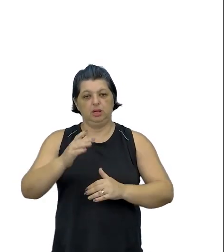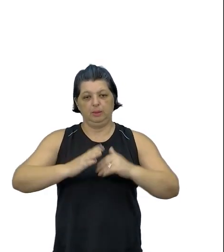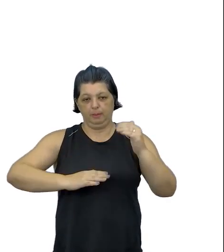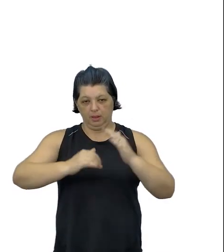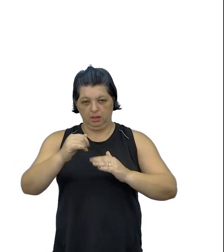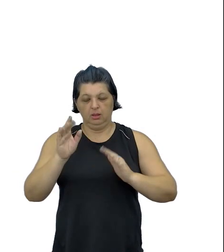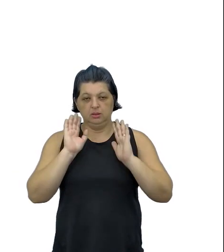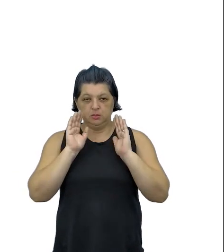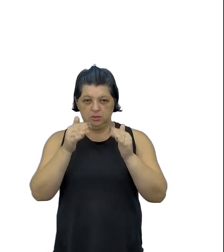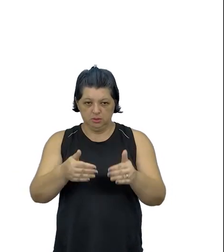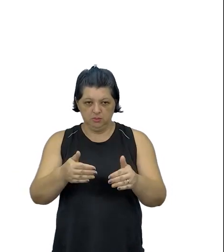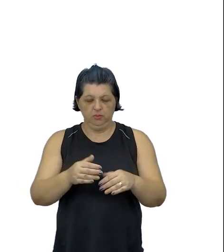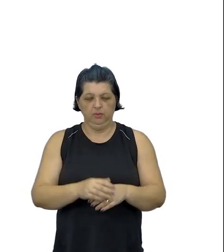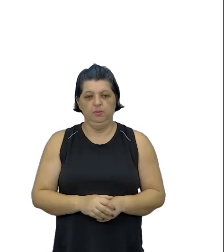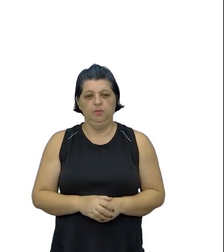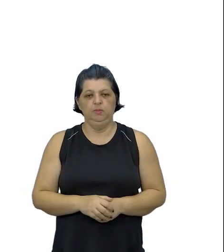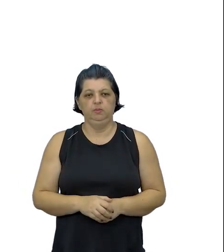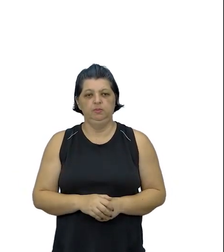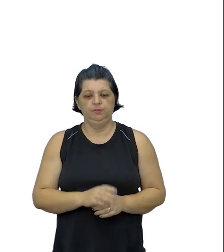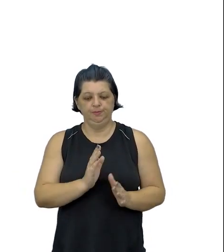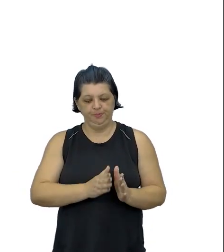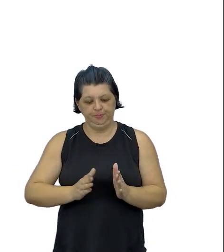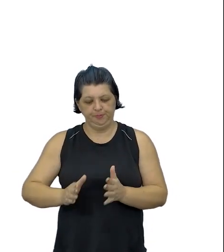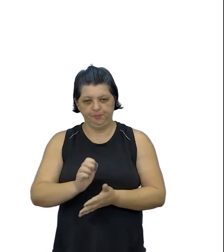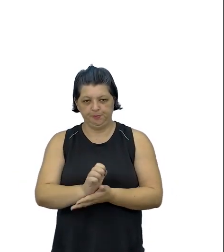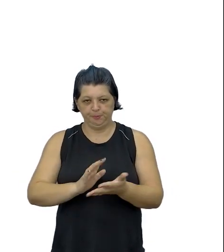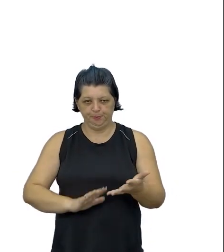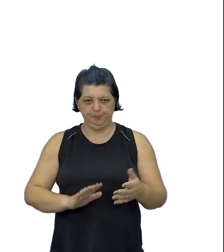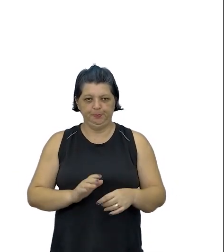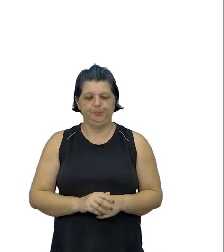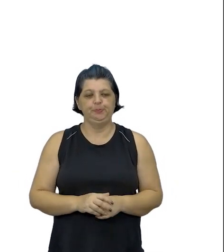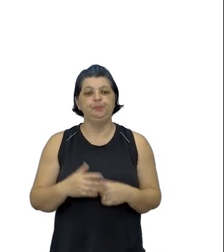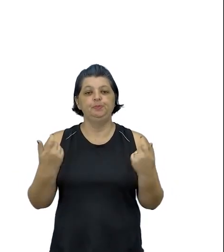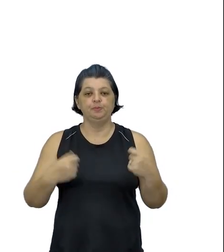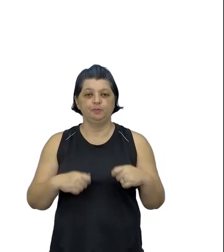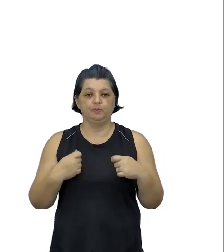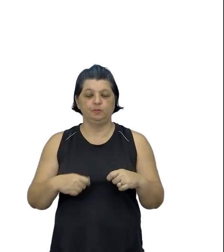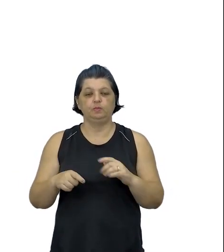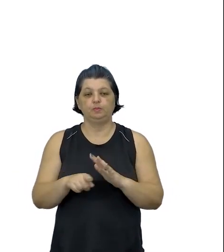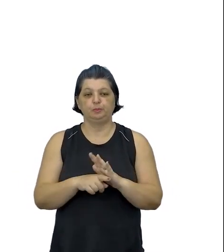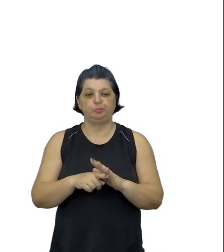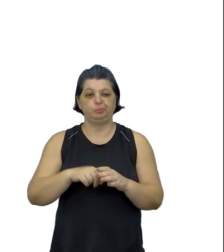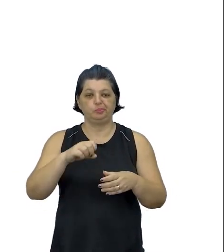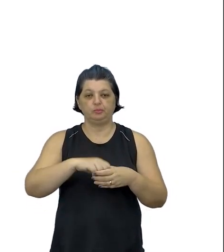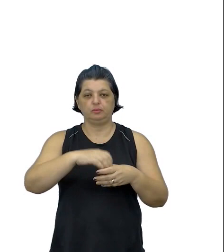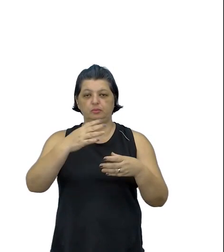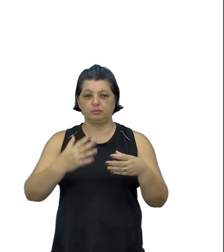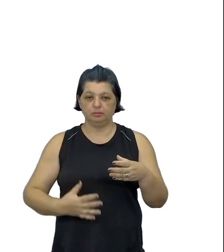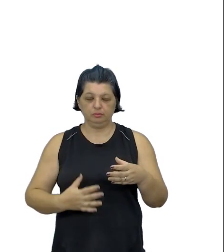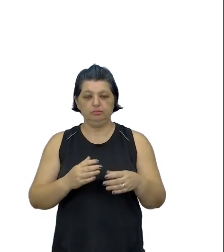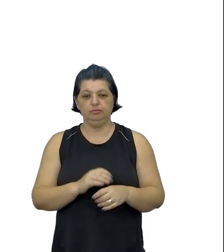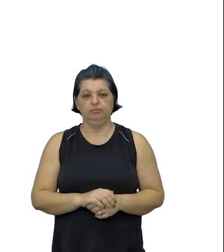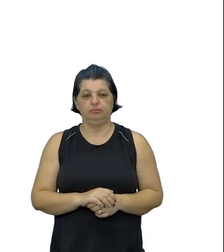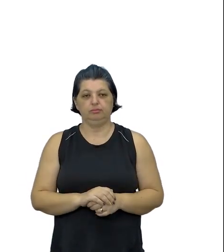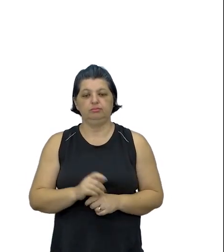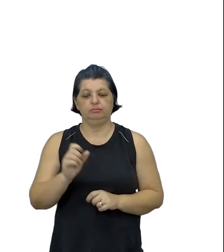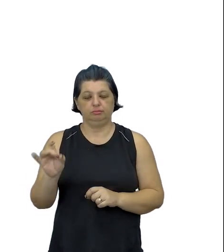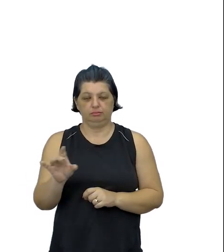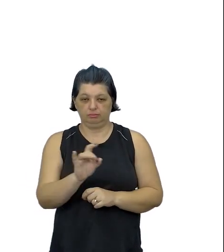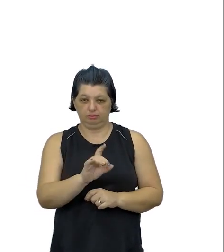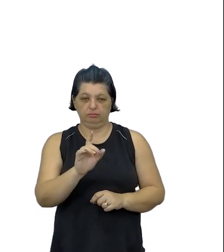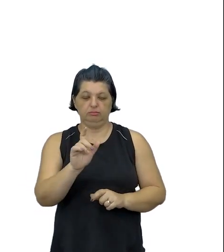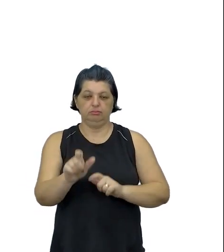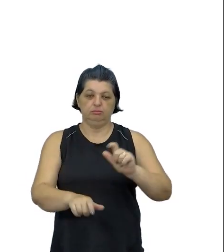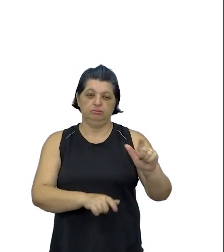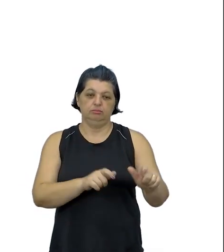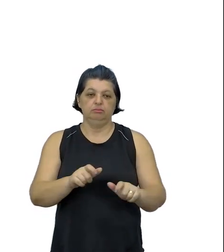essa sequência de atividade, em razão da necessidade da retomada desses conteúdos pelos estudantes no momento da recuperação e